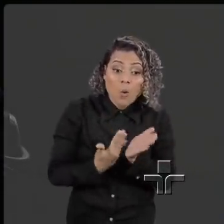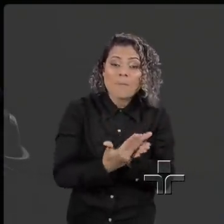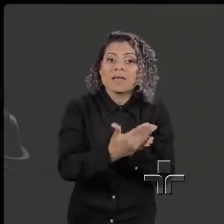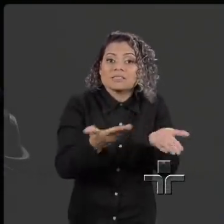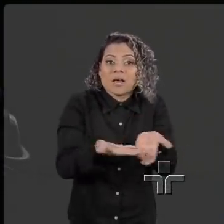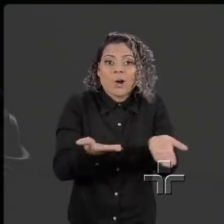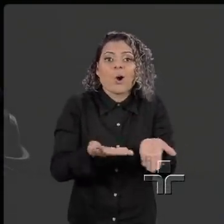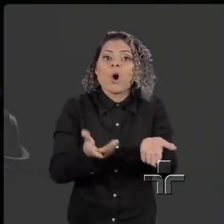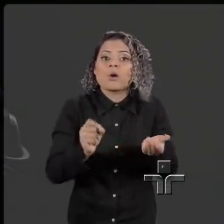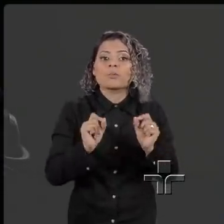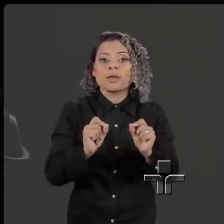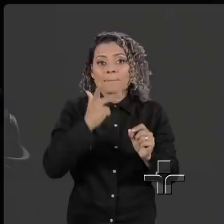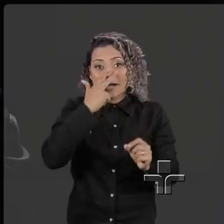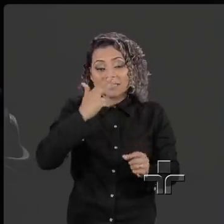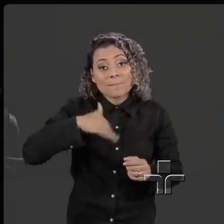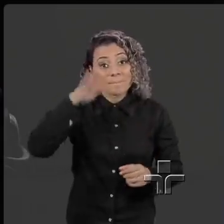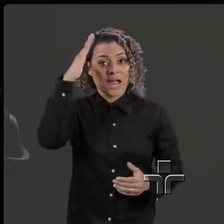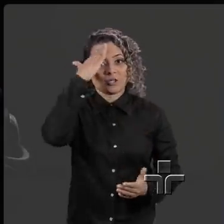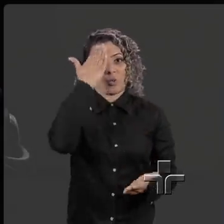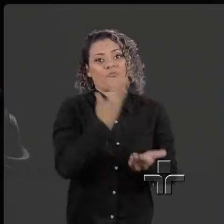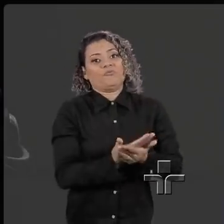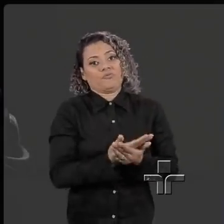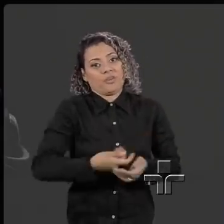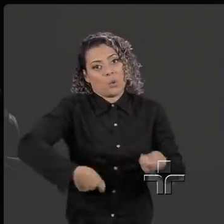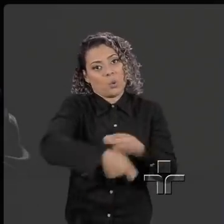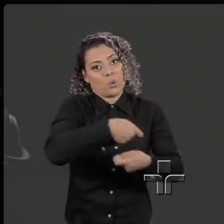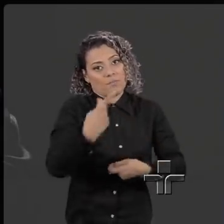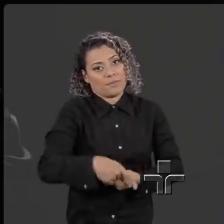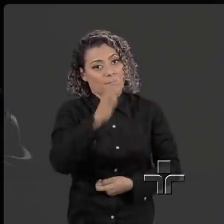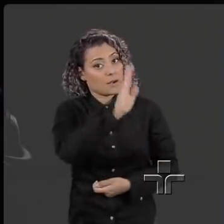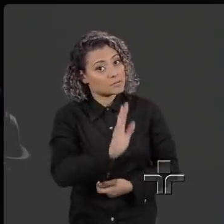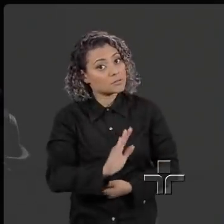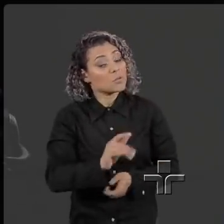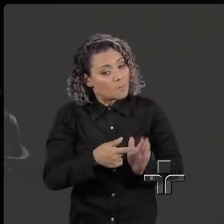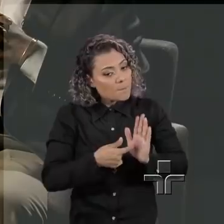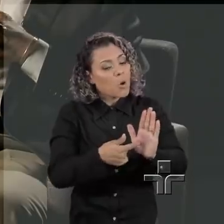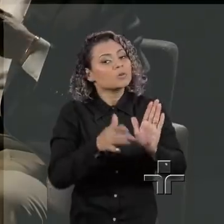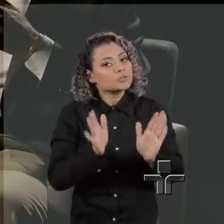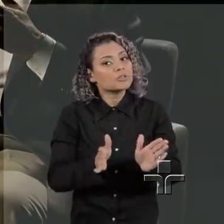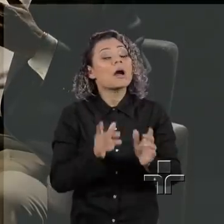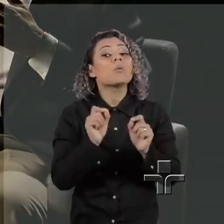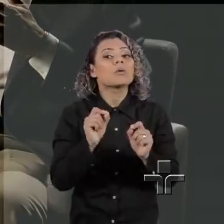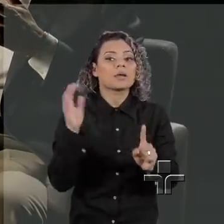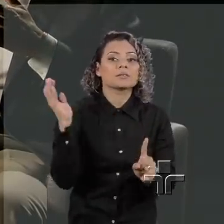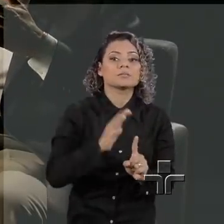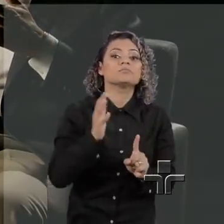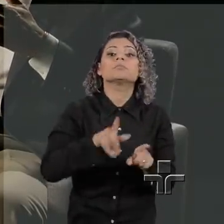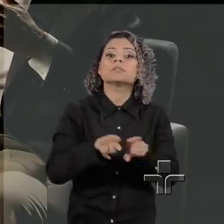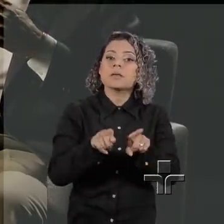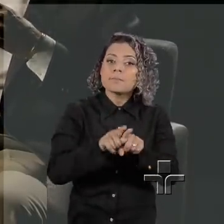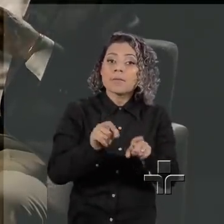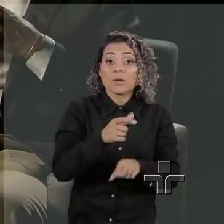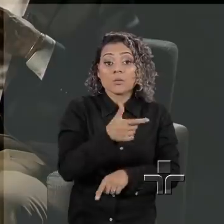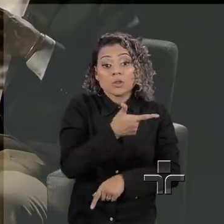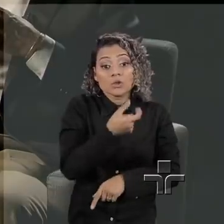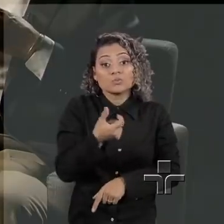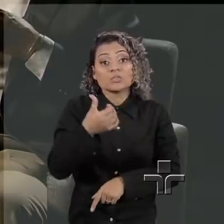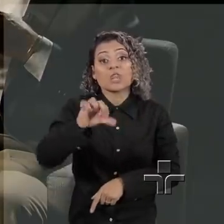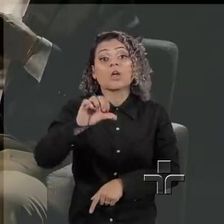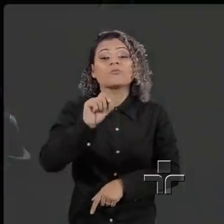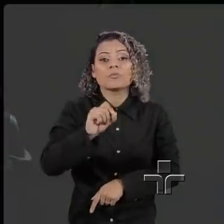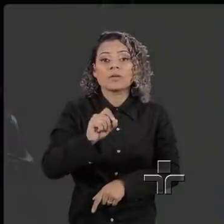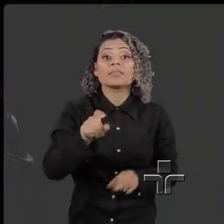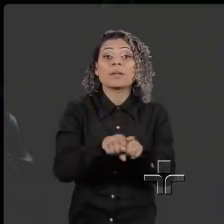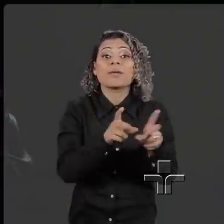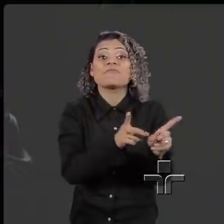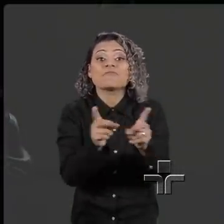um pouco maior de confiança na economia, né, de um índice maior de confiança. Isso está reproduzido, por exemplo, já na retomada nesse final do ano do mercado